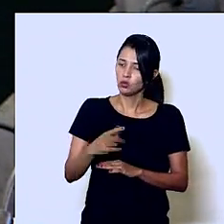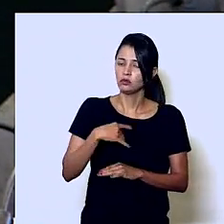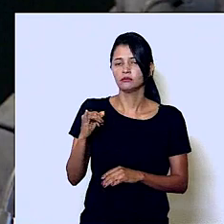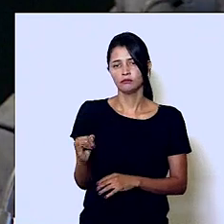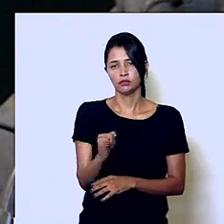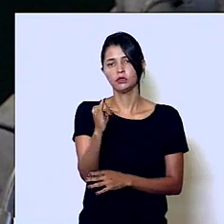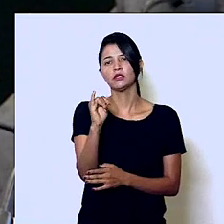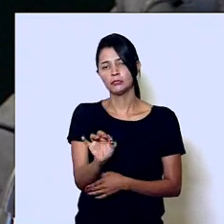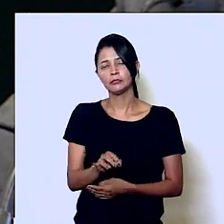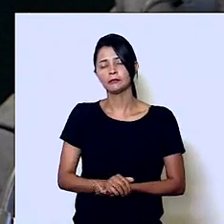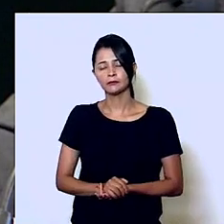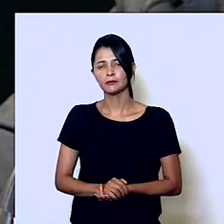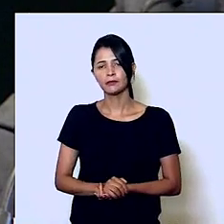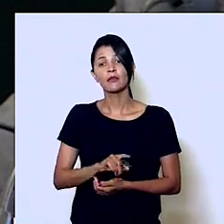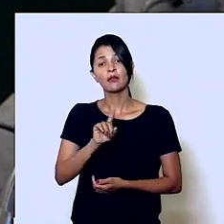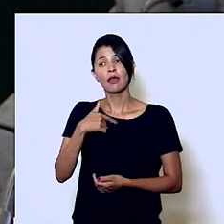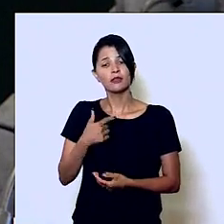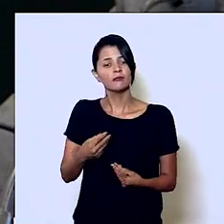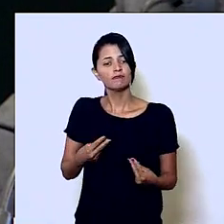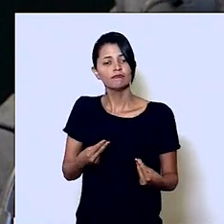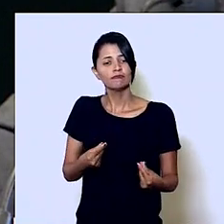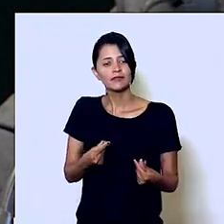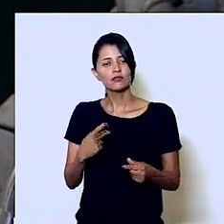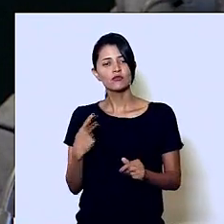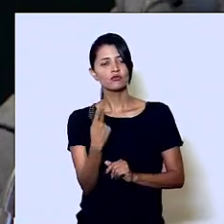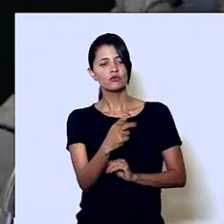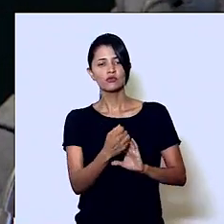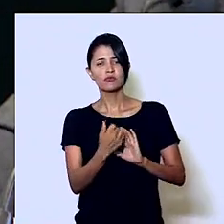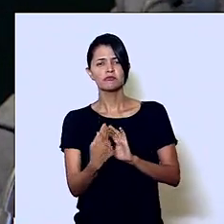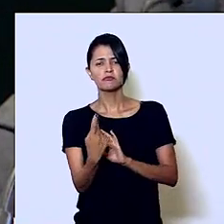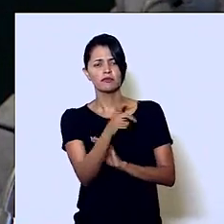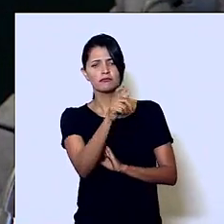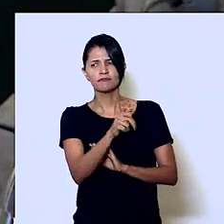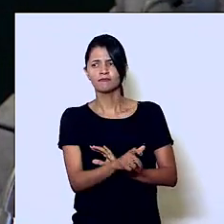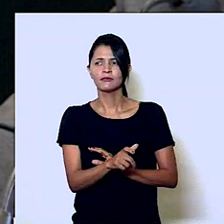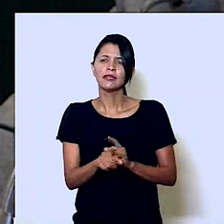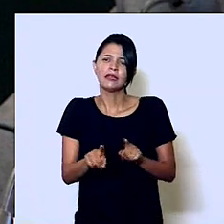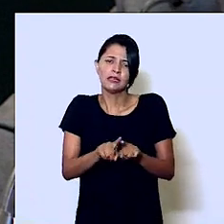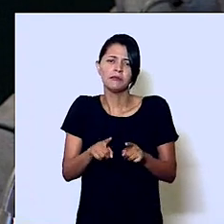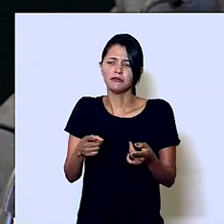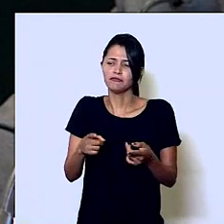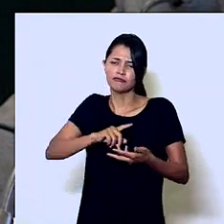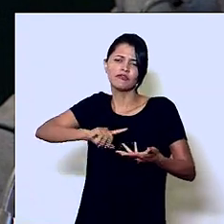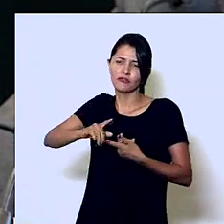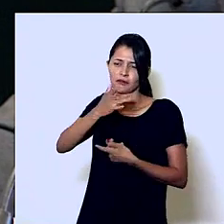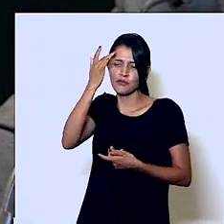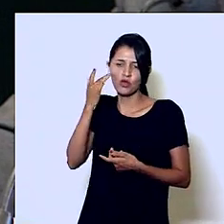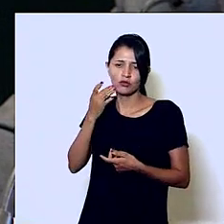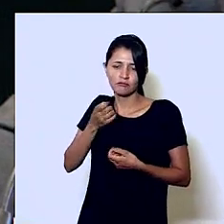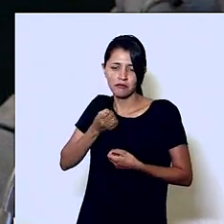um pouco o tom e o estilo de várias dessas depoimentos e episódios que foram aqui